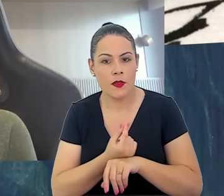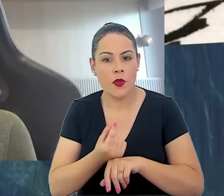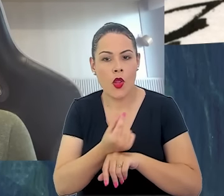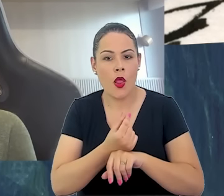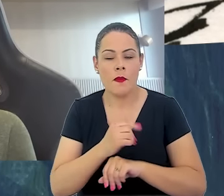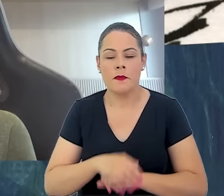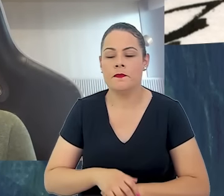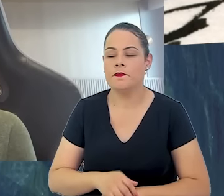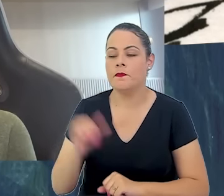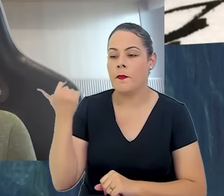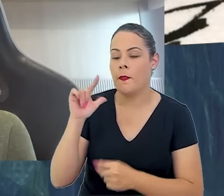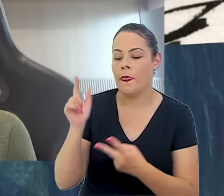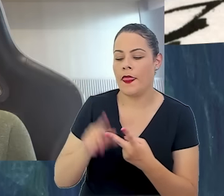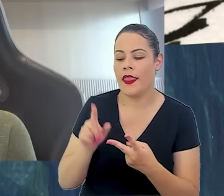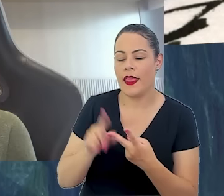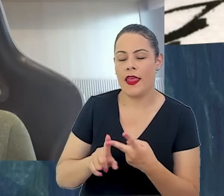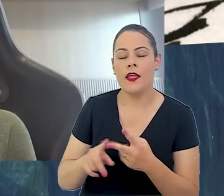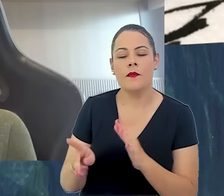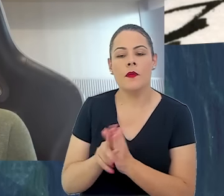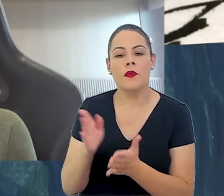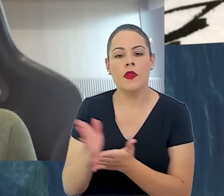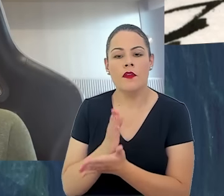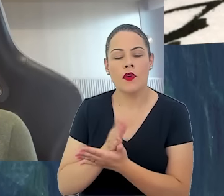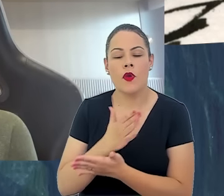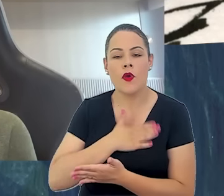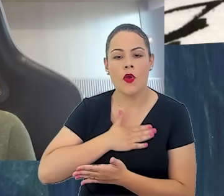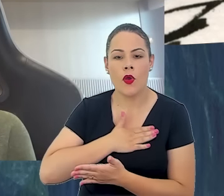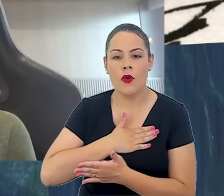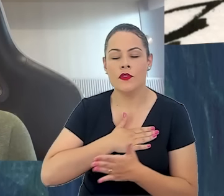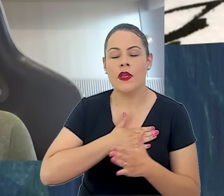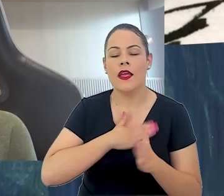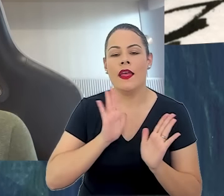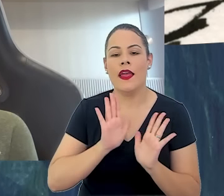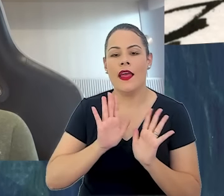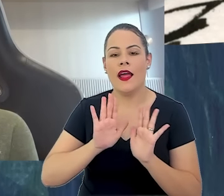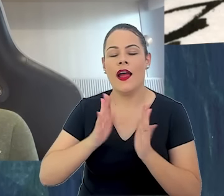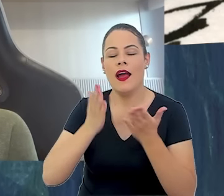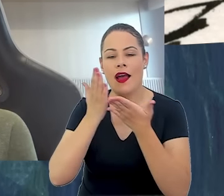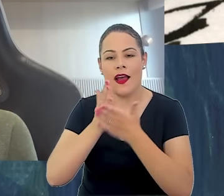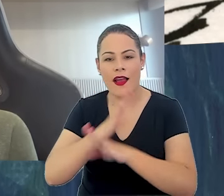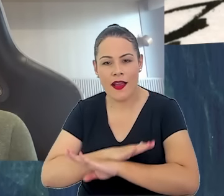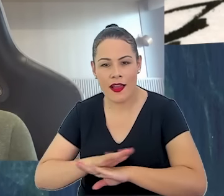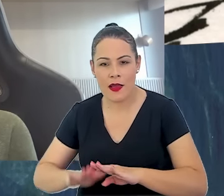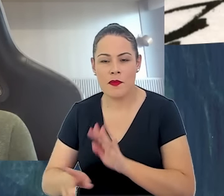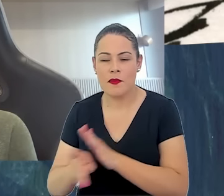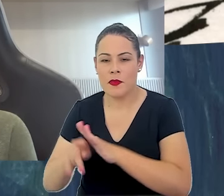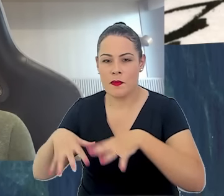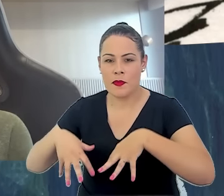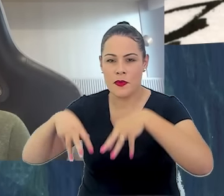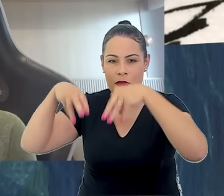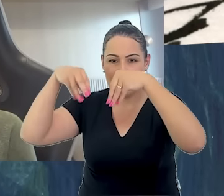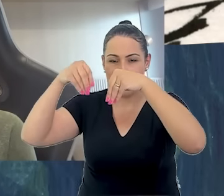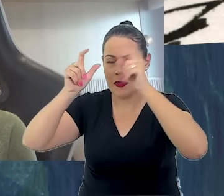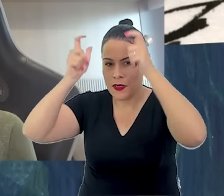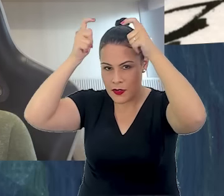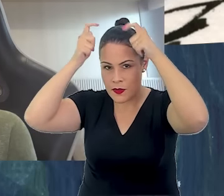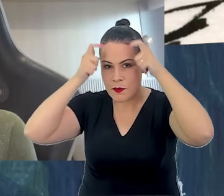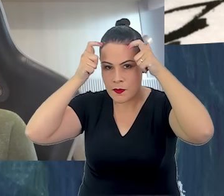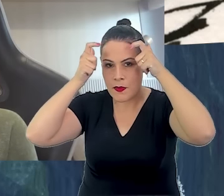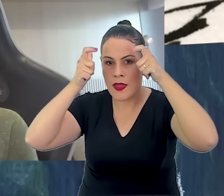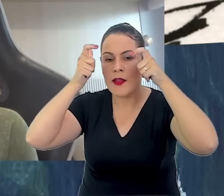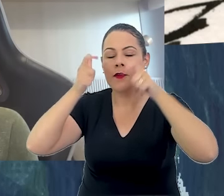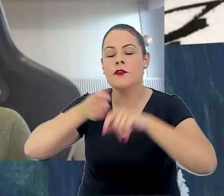que eu gosto muito, que é do Eduardo de Bono, que é A Queda do Império Romano, que também ela tem um